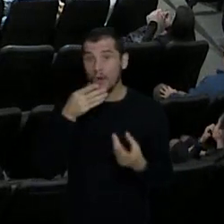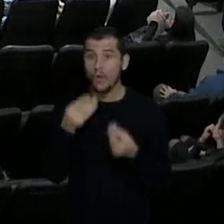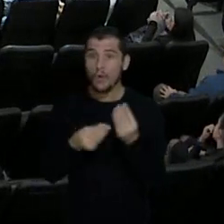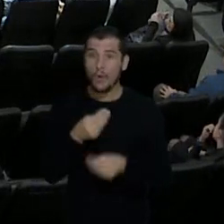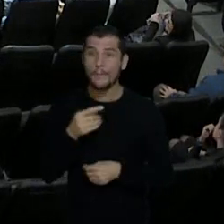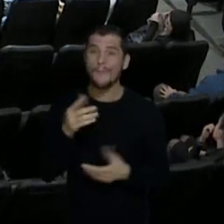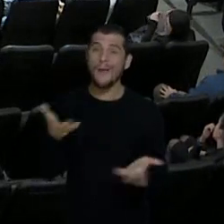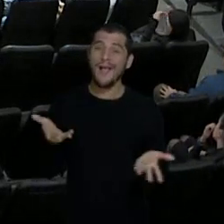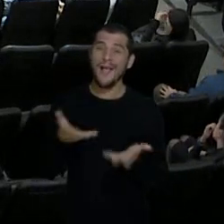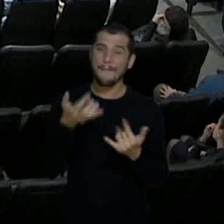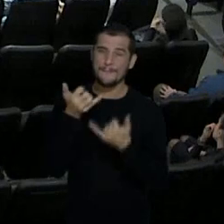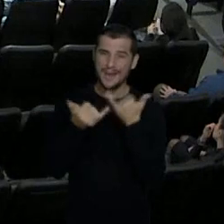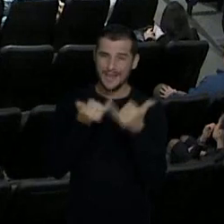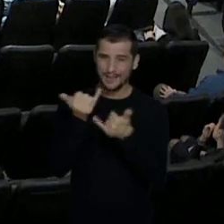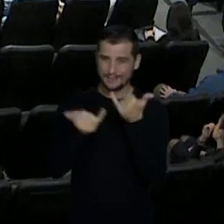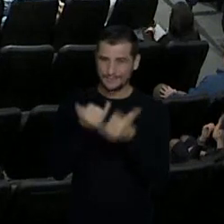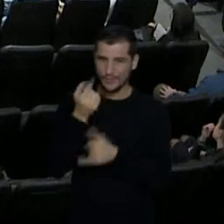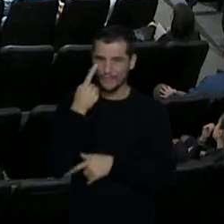brincadeira